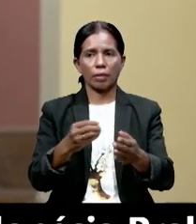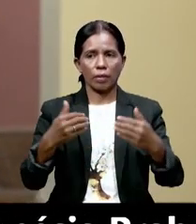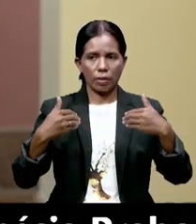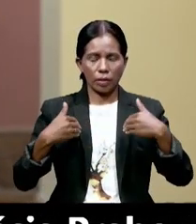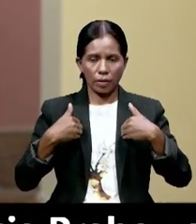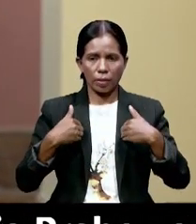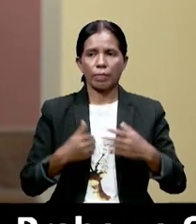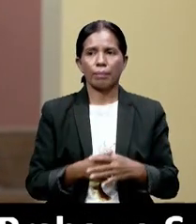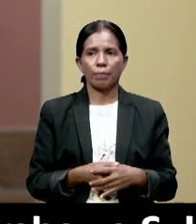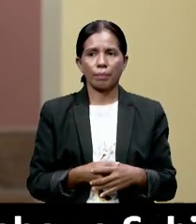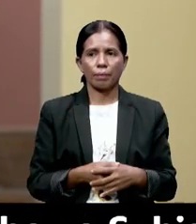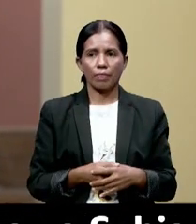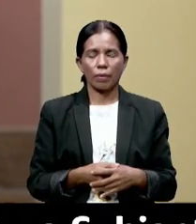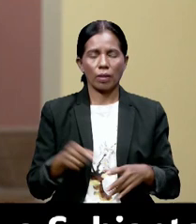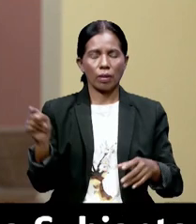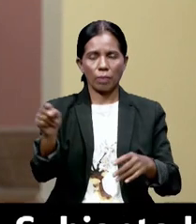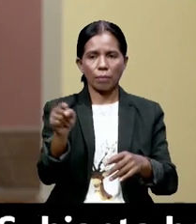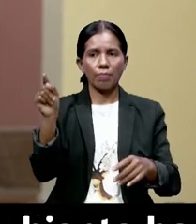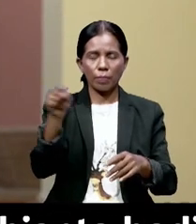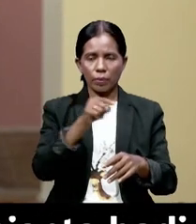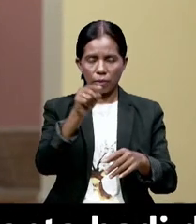a por cento